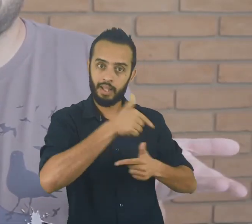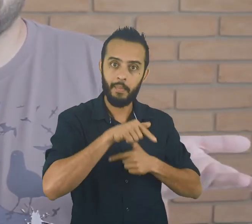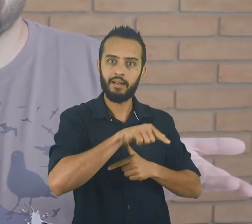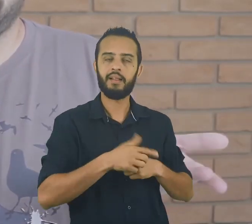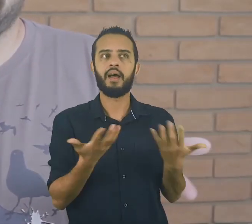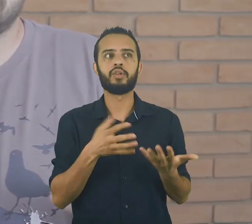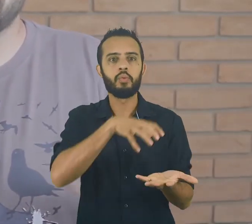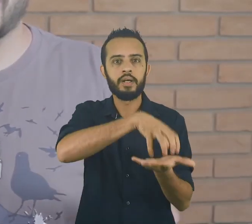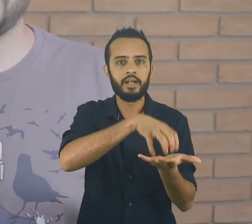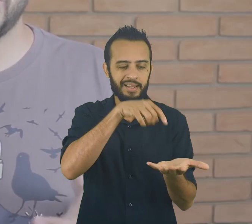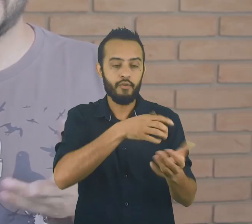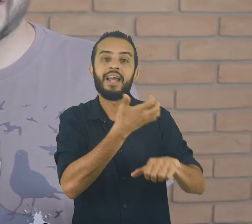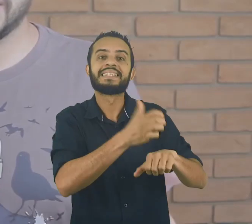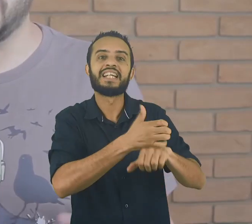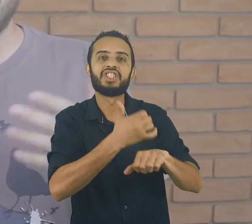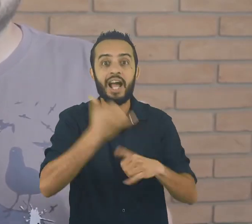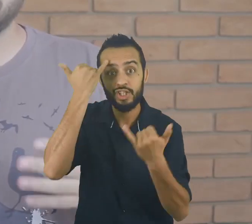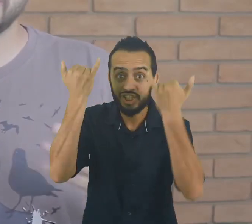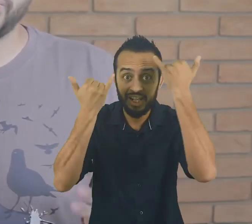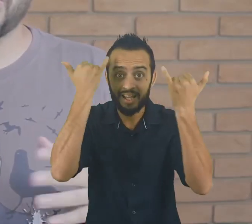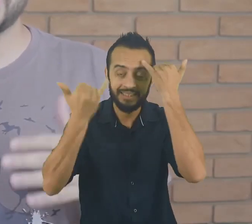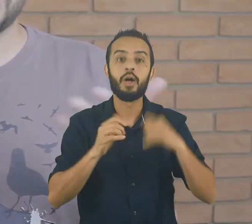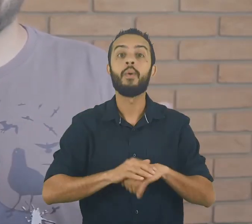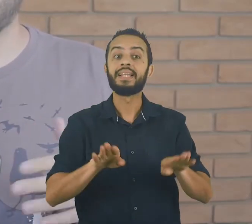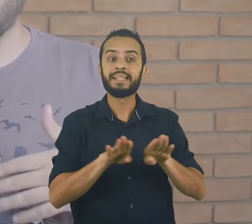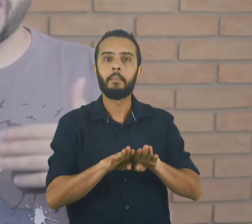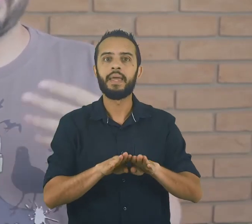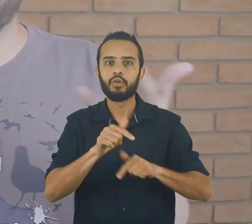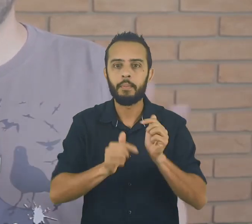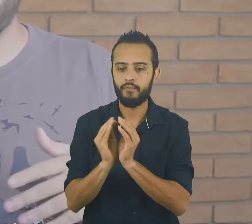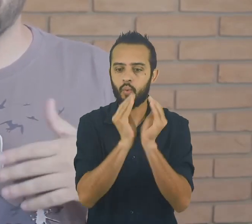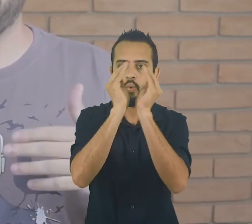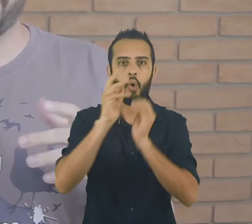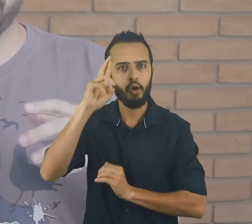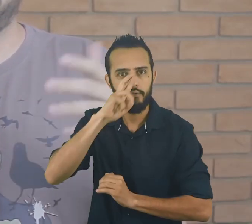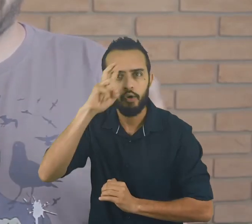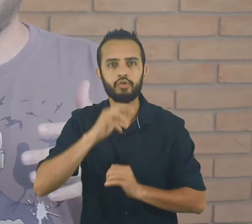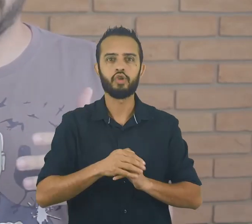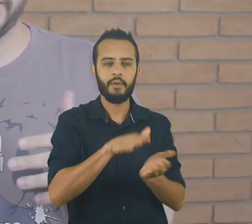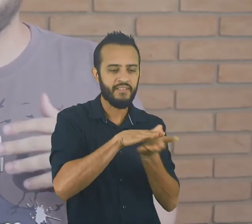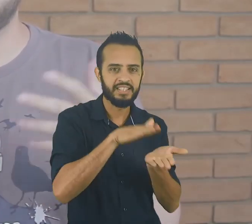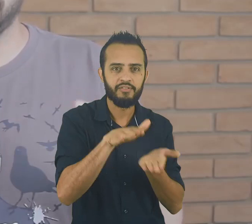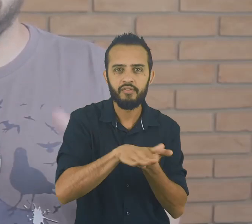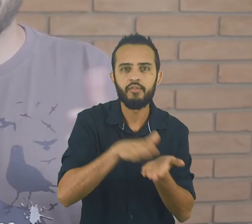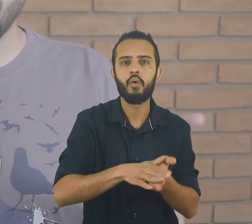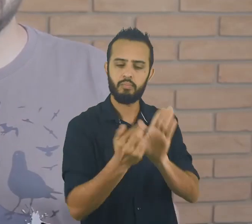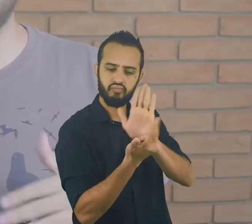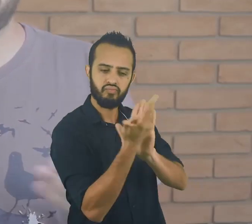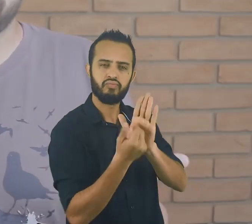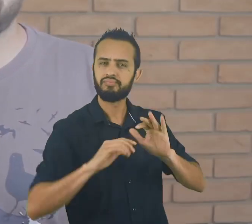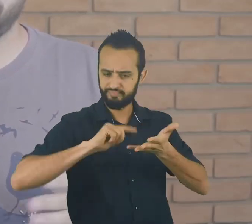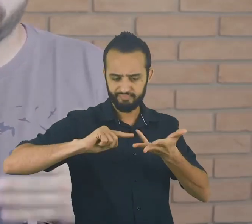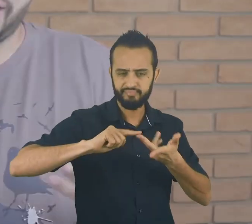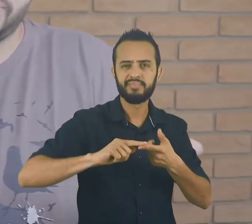agência como estagiário de criação. Ali dentro eu fazia muita coisa relacionada ao Core, ao Photoshop, a fazer flyer, ou fazer folder,